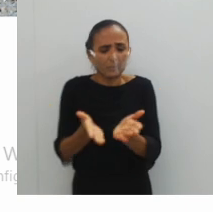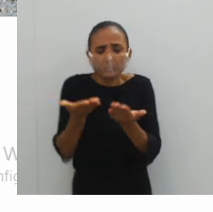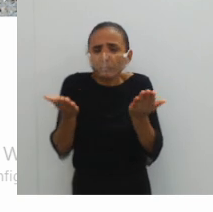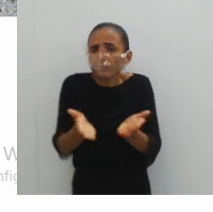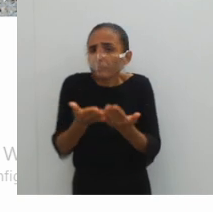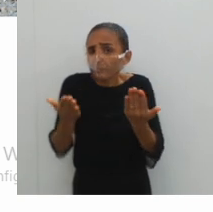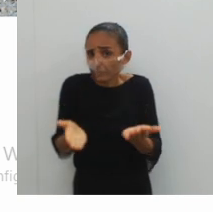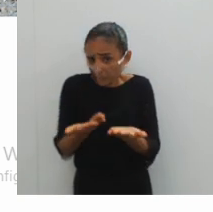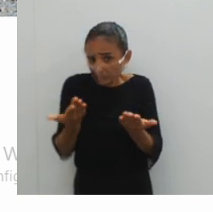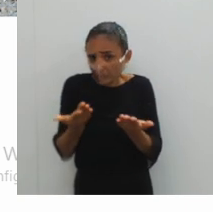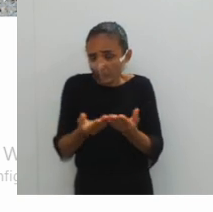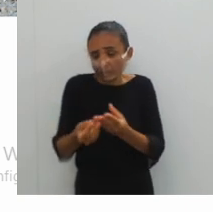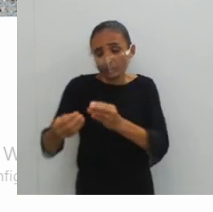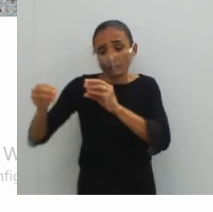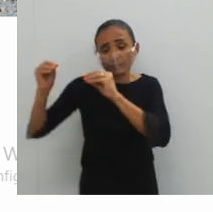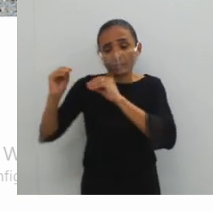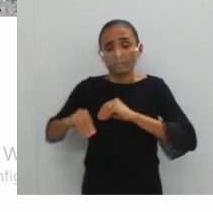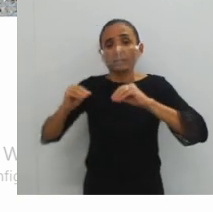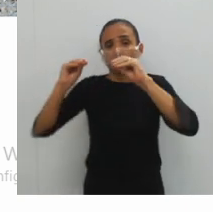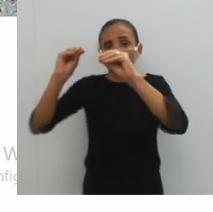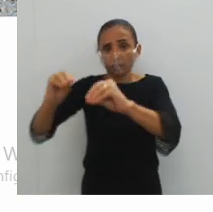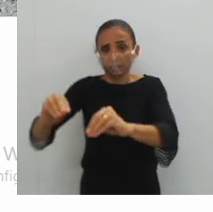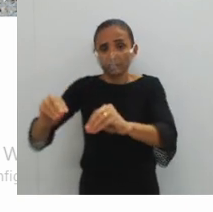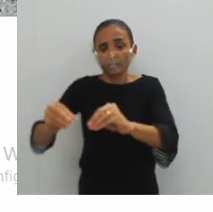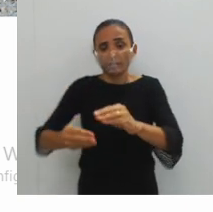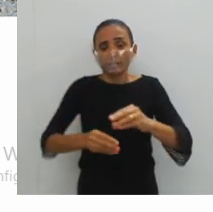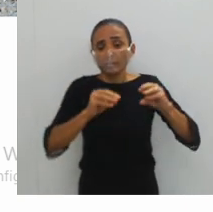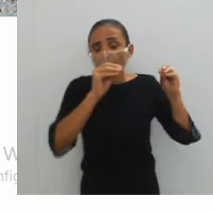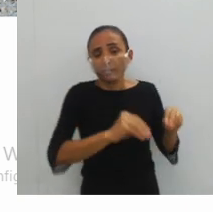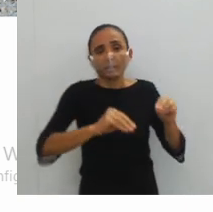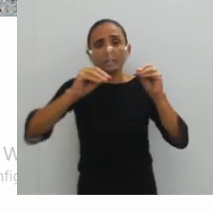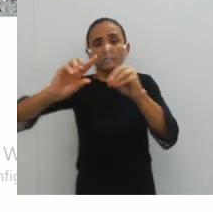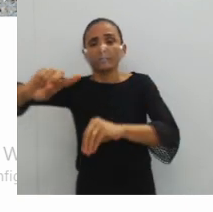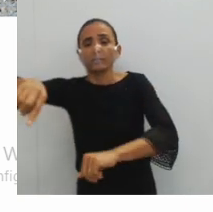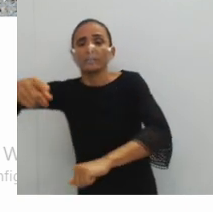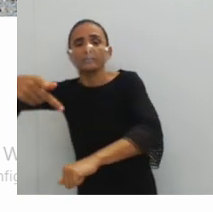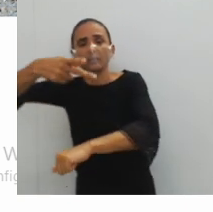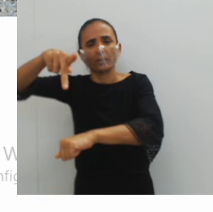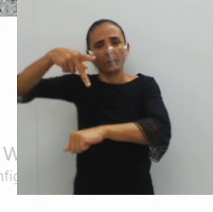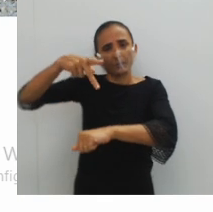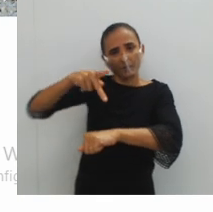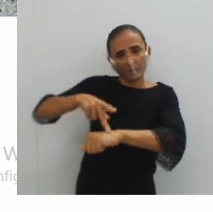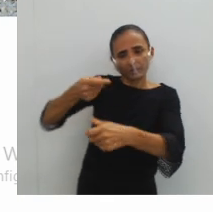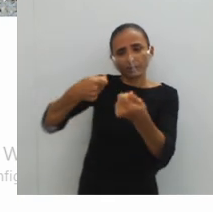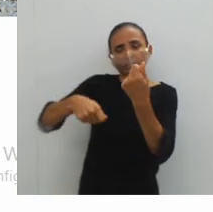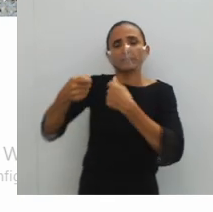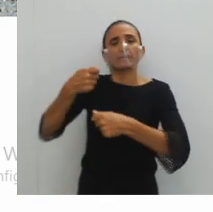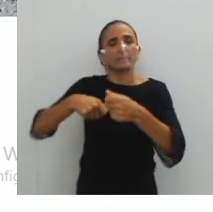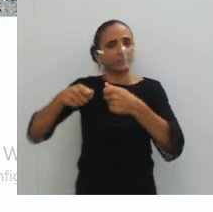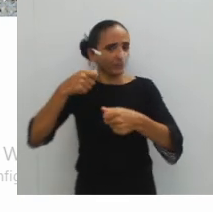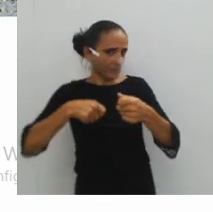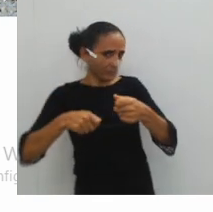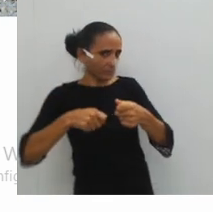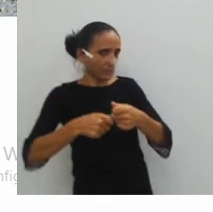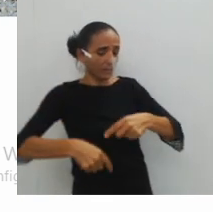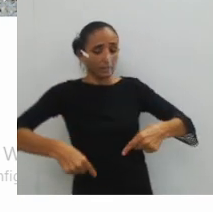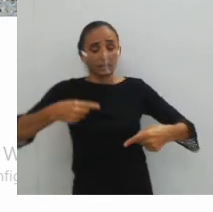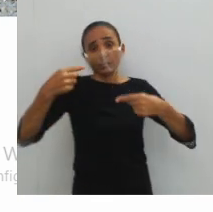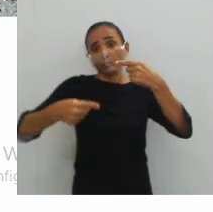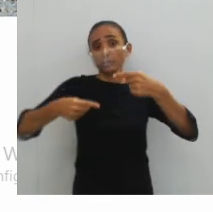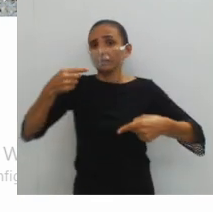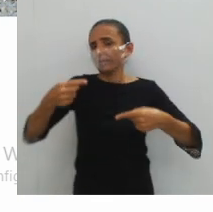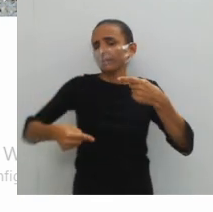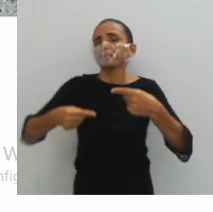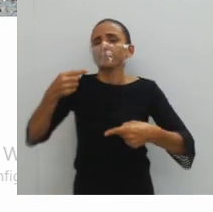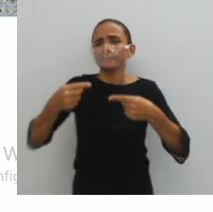Então, procuravam os Estados Unidos onde poderia oferecer a melhor condição econômica, tá? Políticos